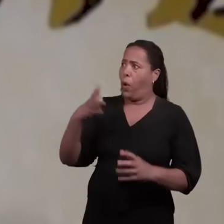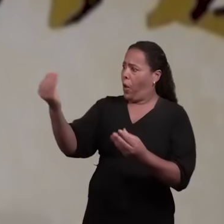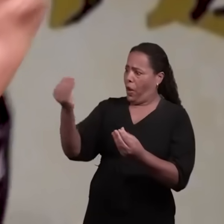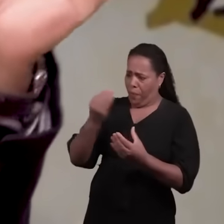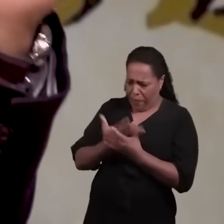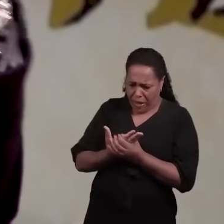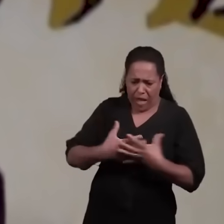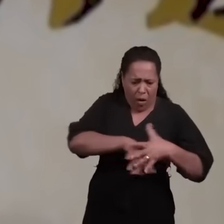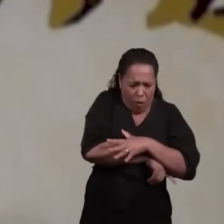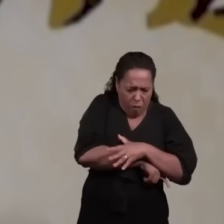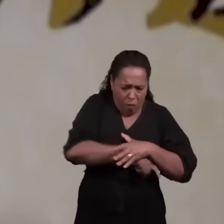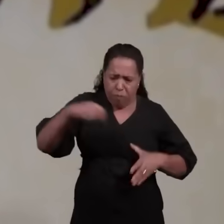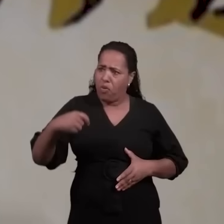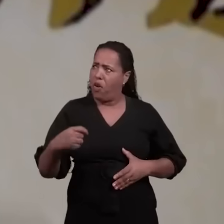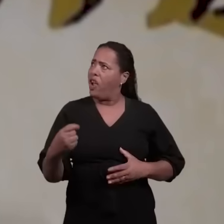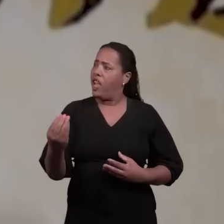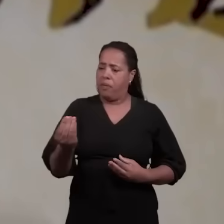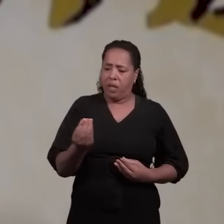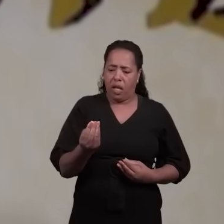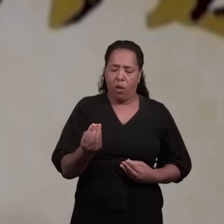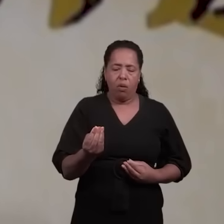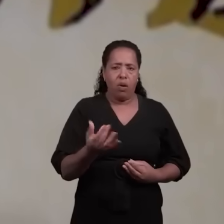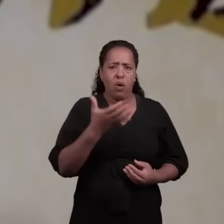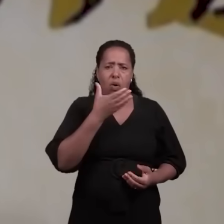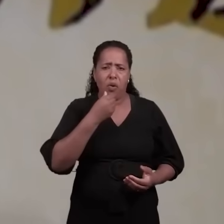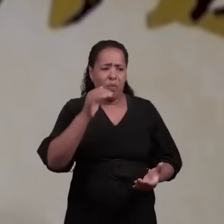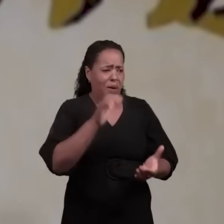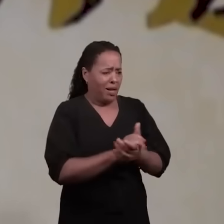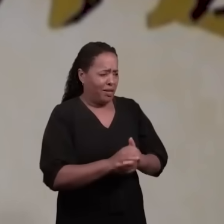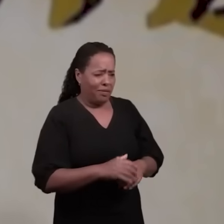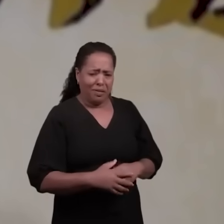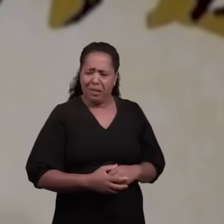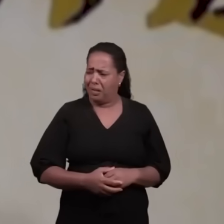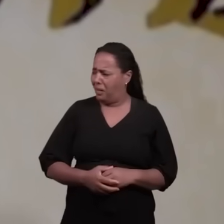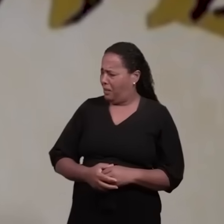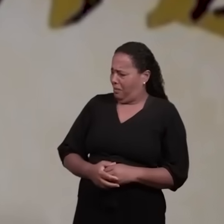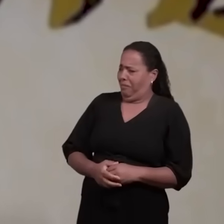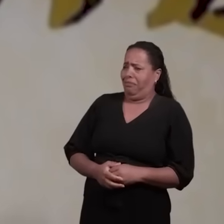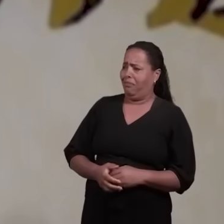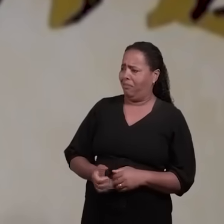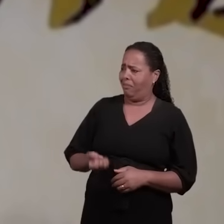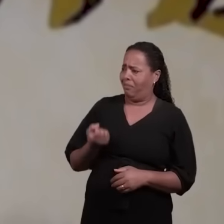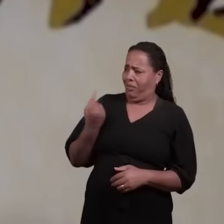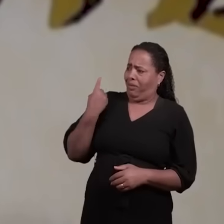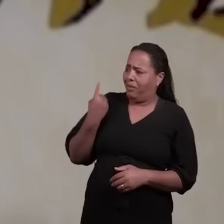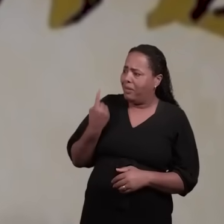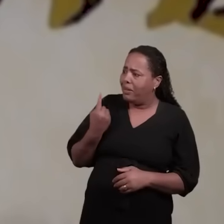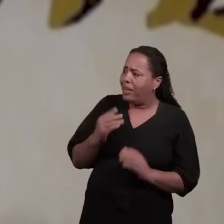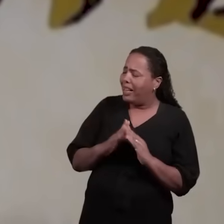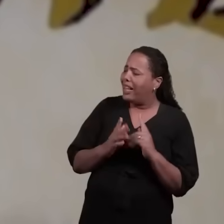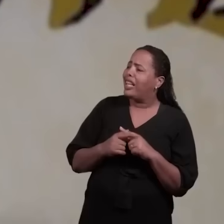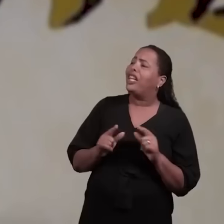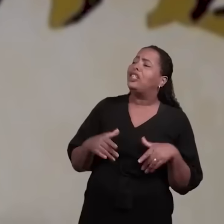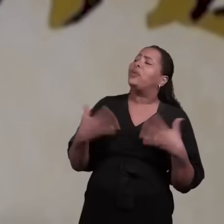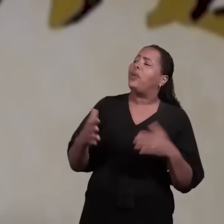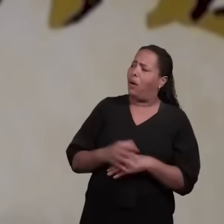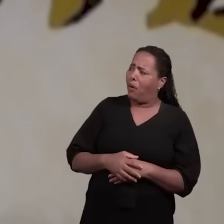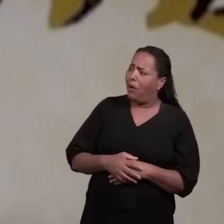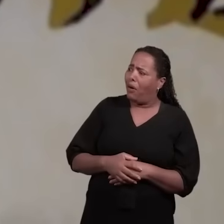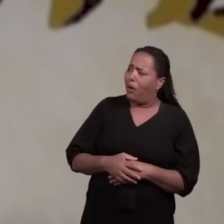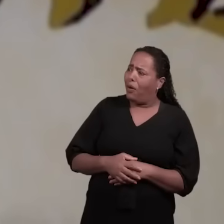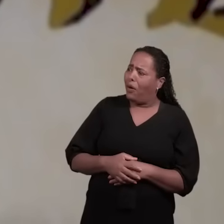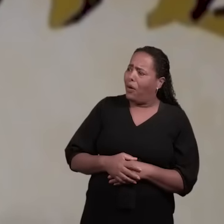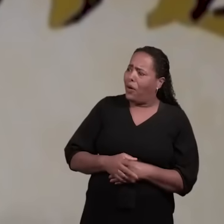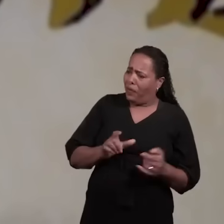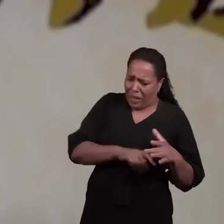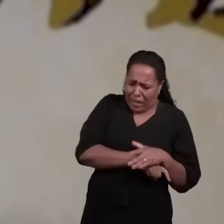porque, inclusive, Ele colocou na minha mão uma espada. Aí, na mesma hora, o marido dela falou, peraí, mas que igreja é essa que está colocando